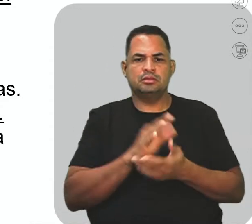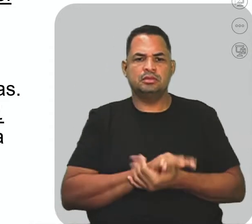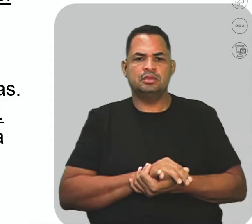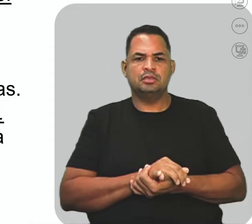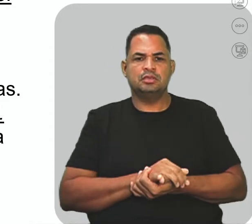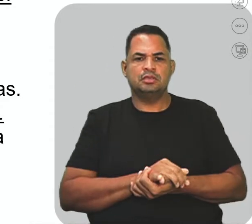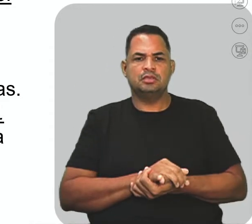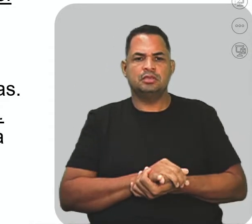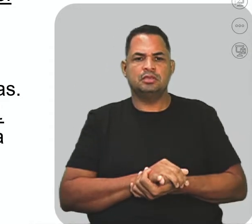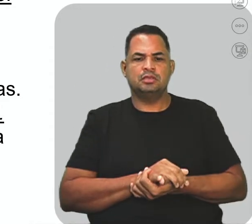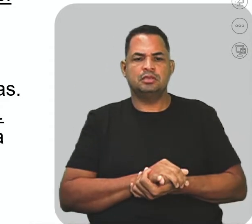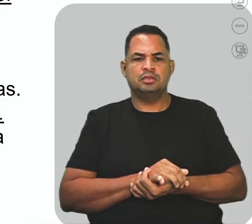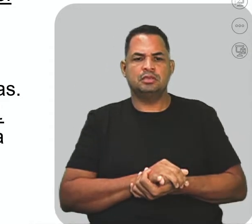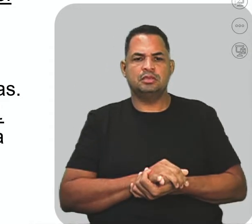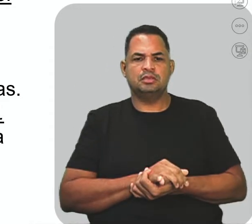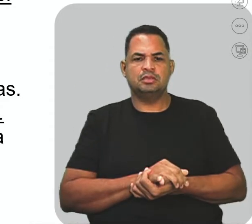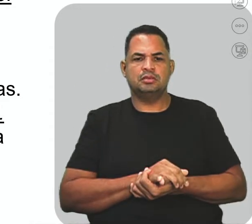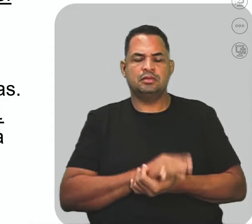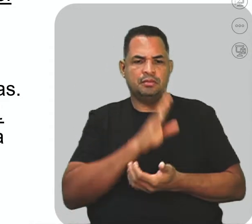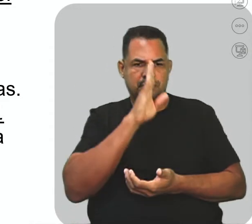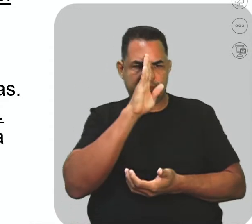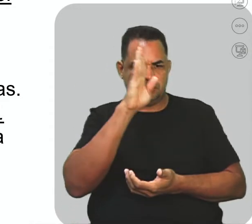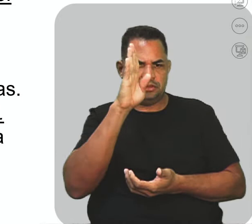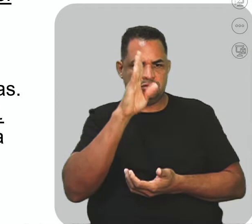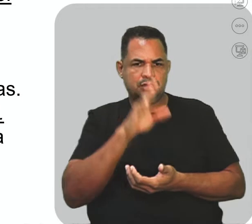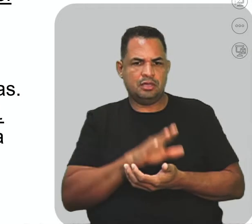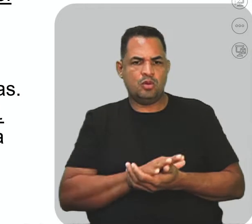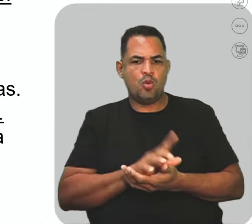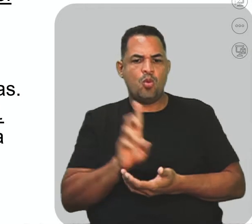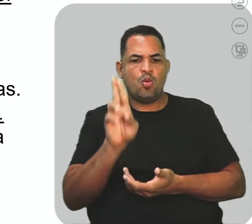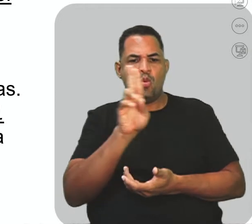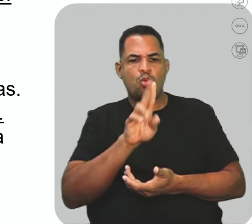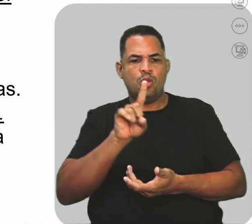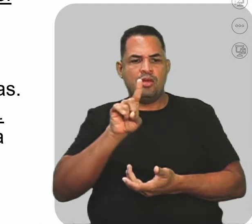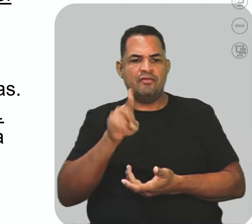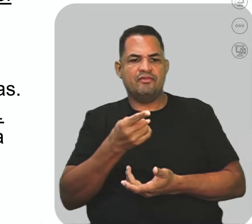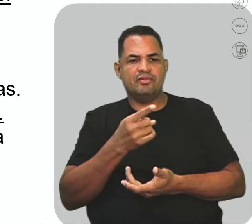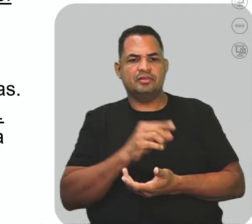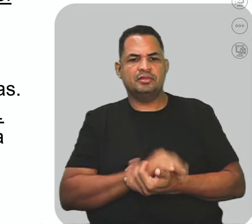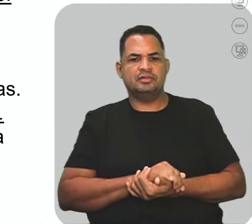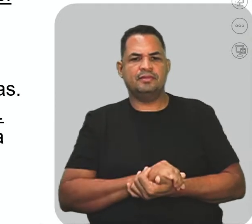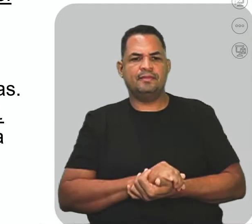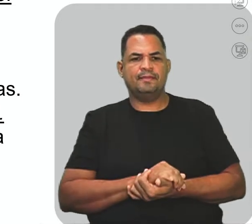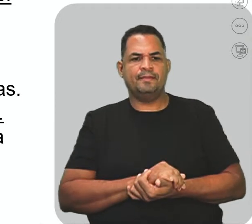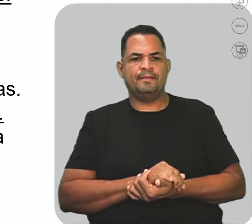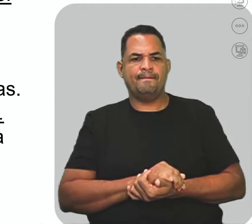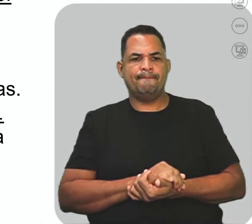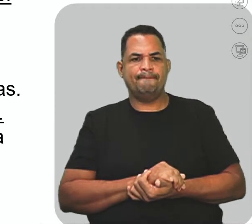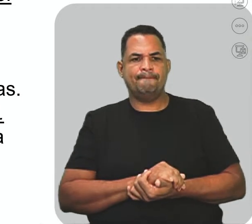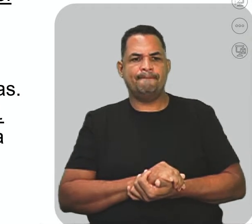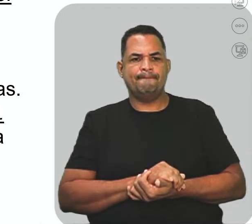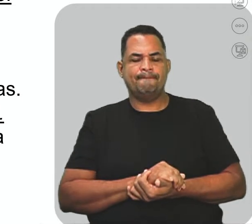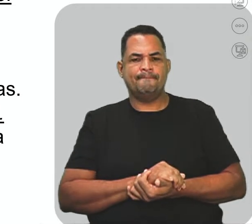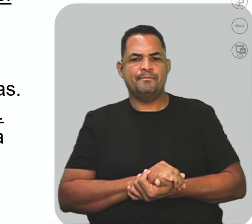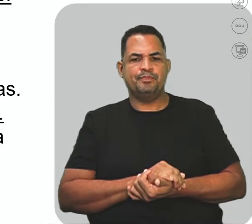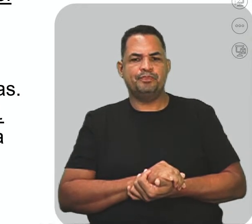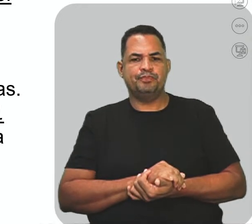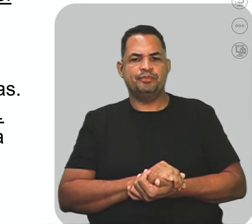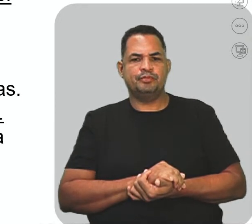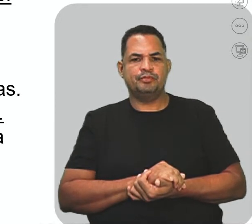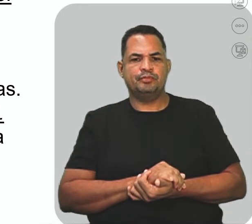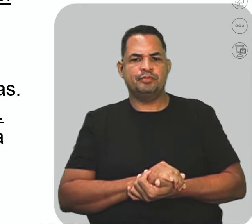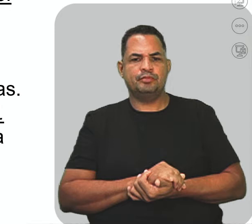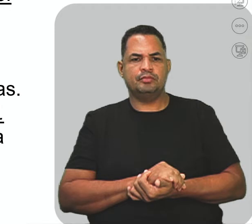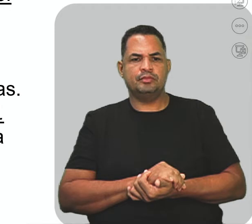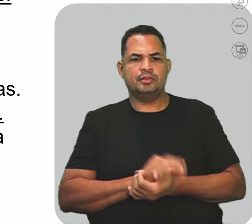principal aqui é o uso da vírgula, né? Então, as duas, né? Na verdade, a gente tem